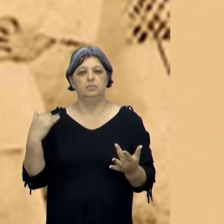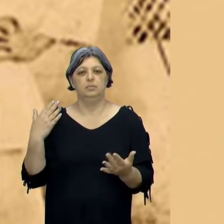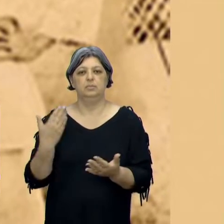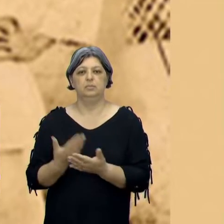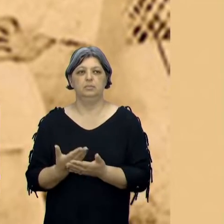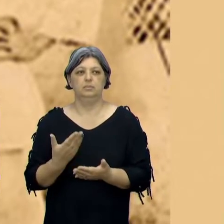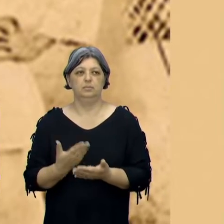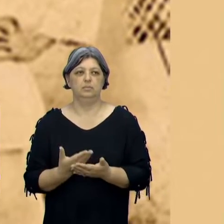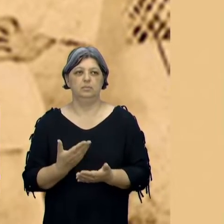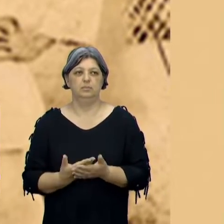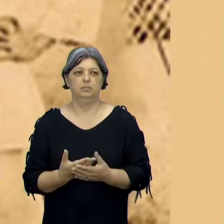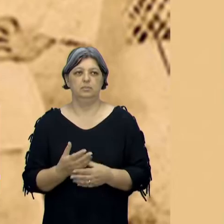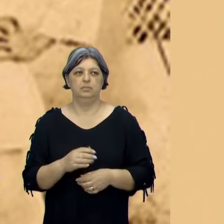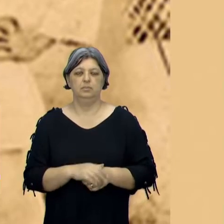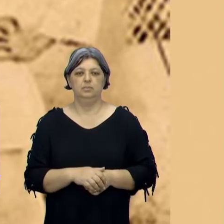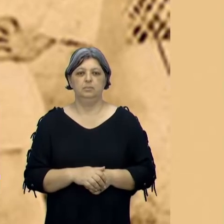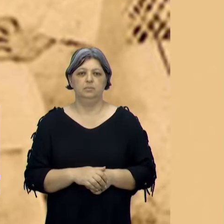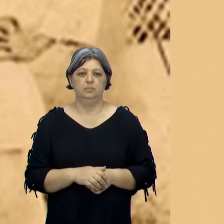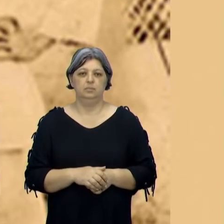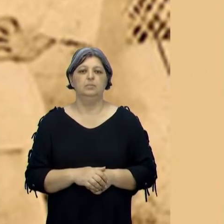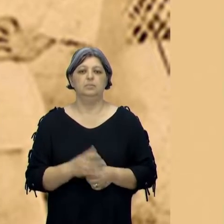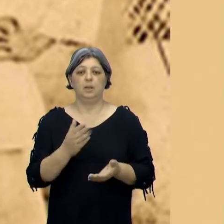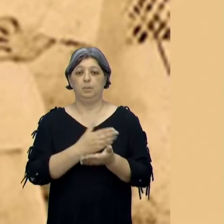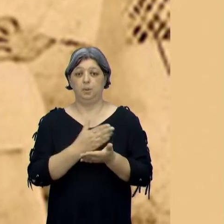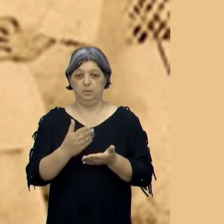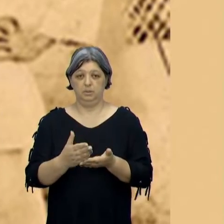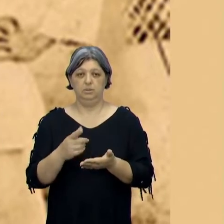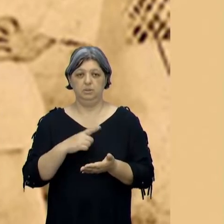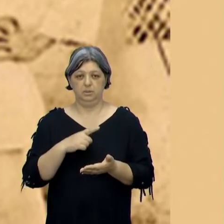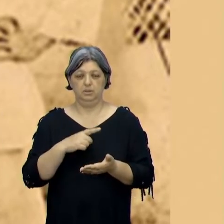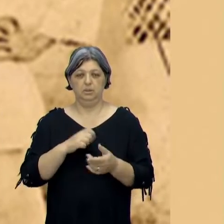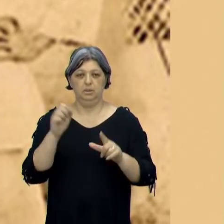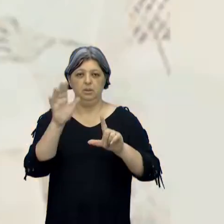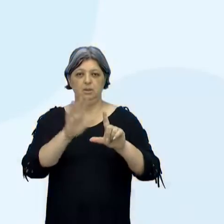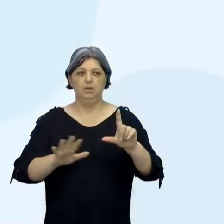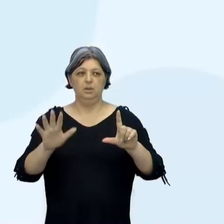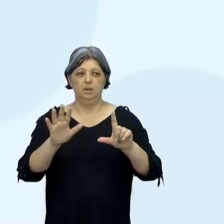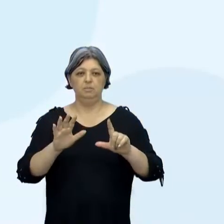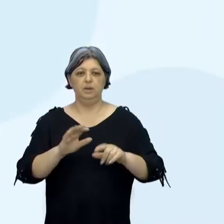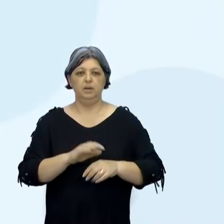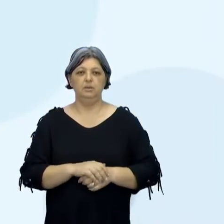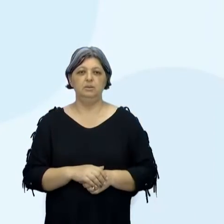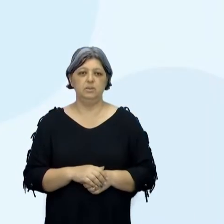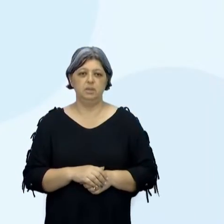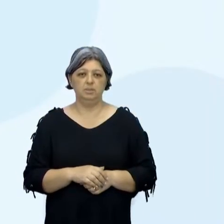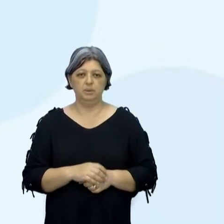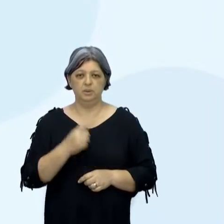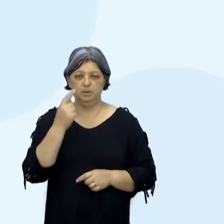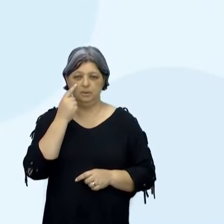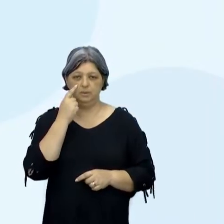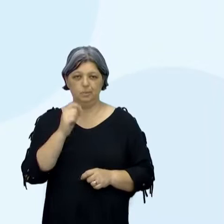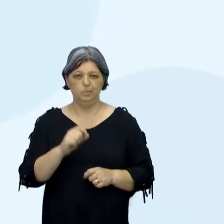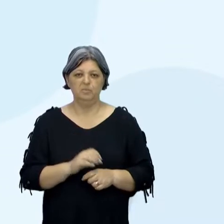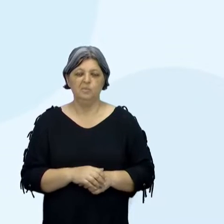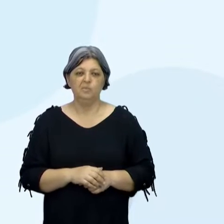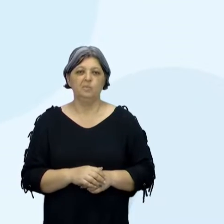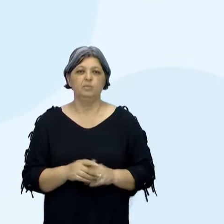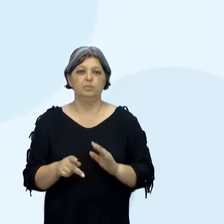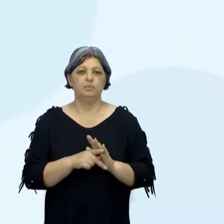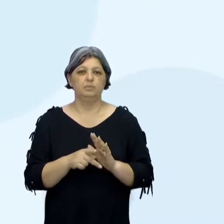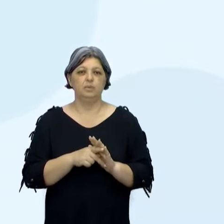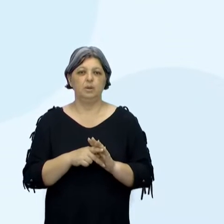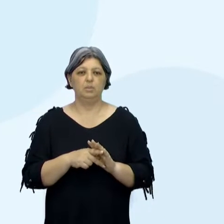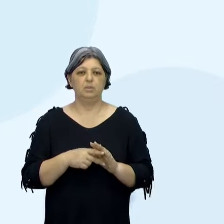dessa nossa aula. Então, para começar, tem uma imagem aí para vocês. Isso é um logotipo da